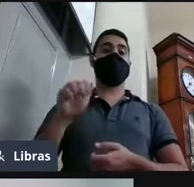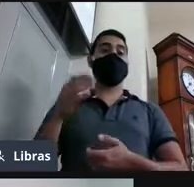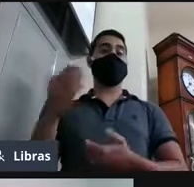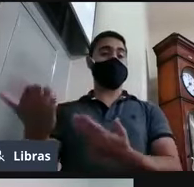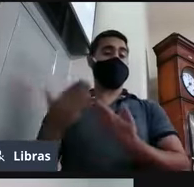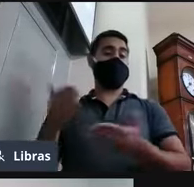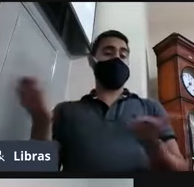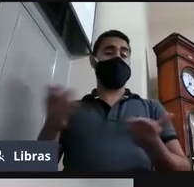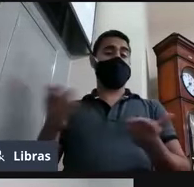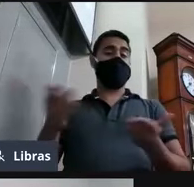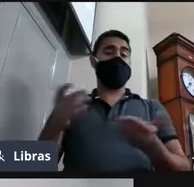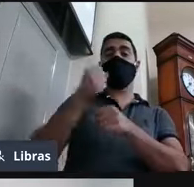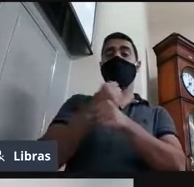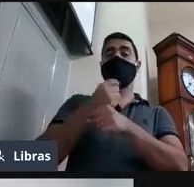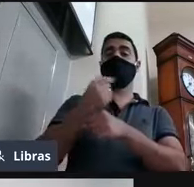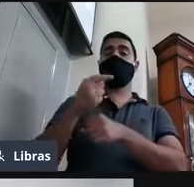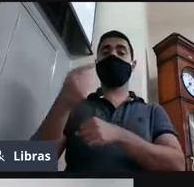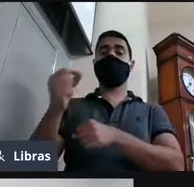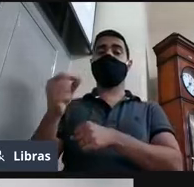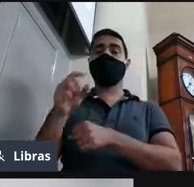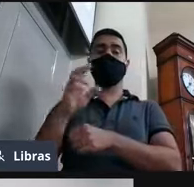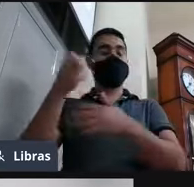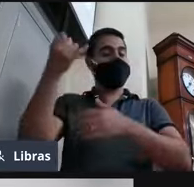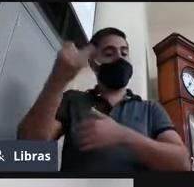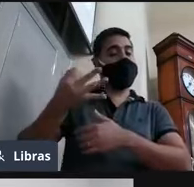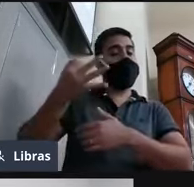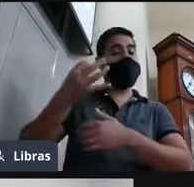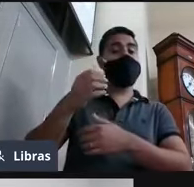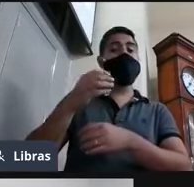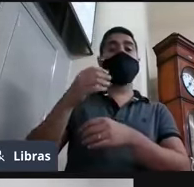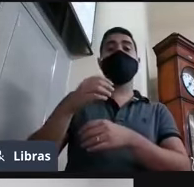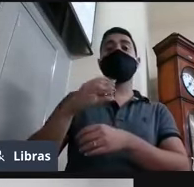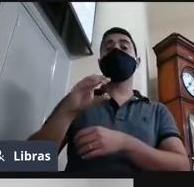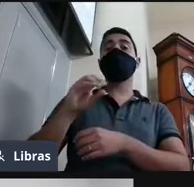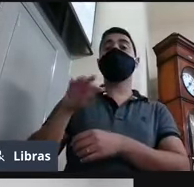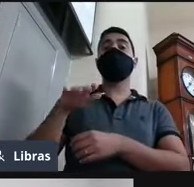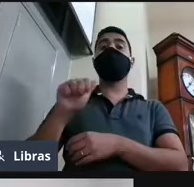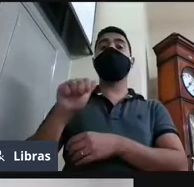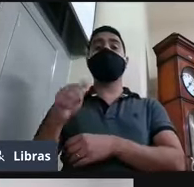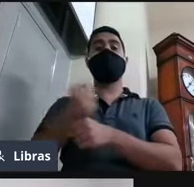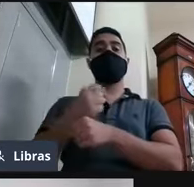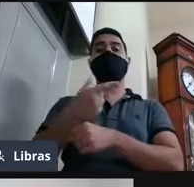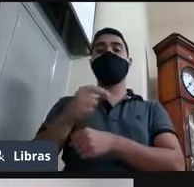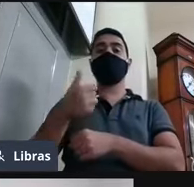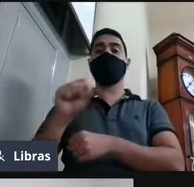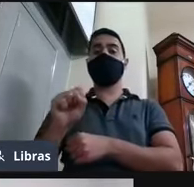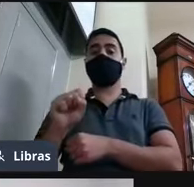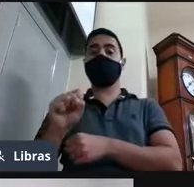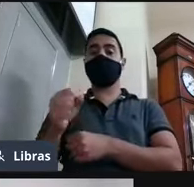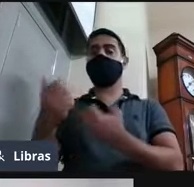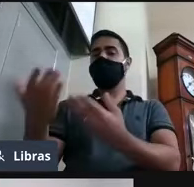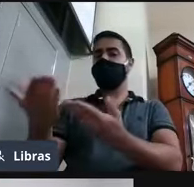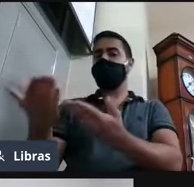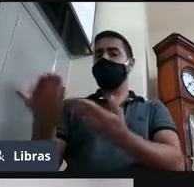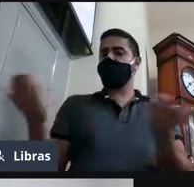de 2020, só para esclarecer quem está ouvindo. Essas contas são do ano de 2018, chegaram agora para ser votadas na Câmara